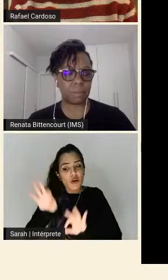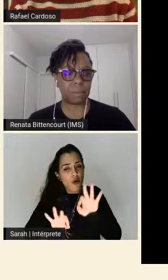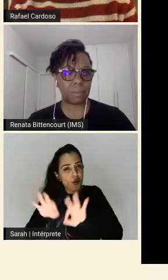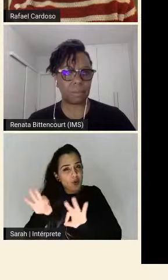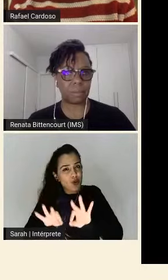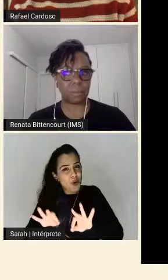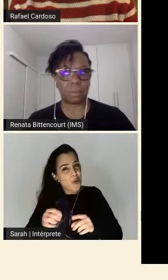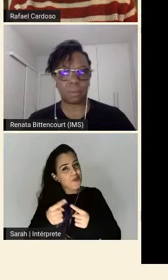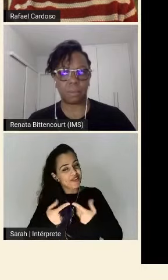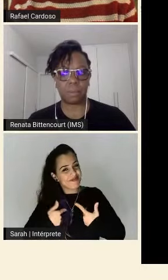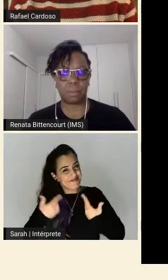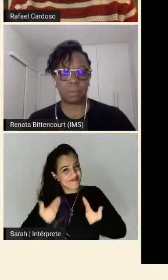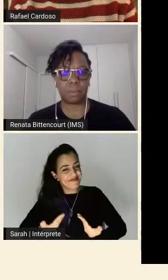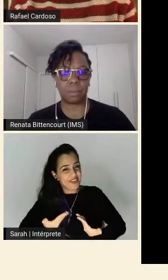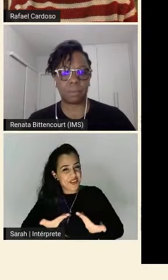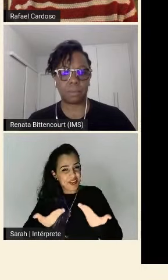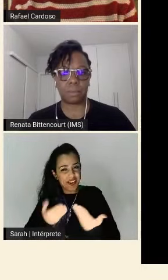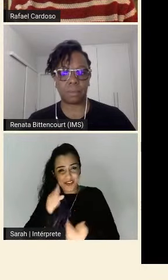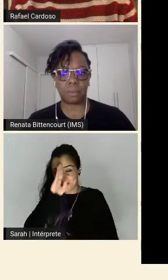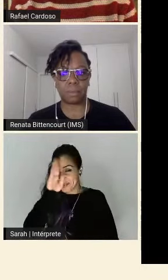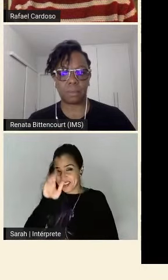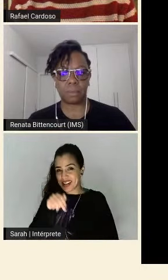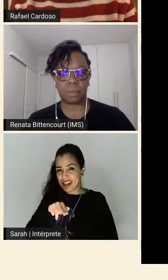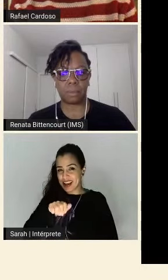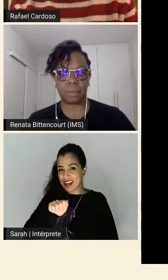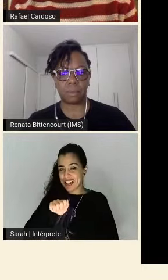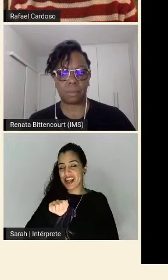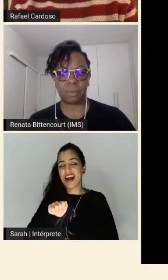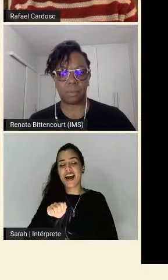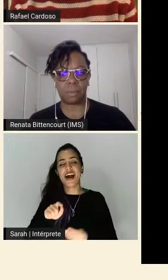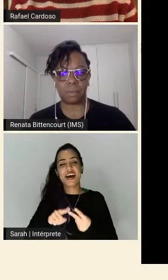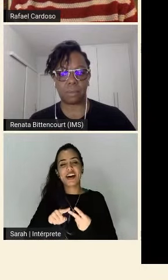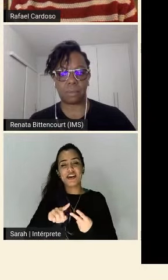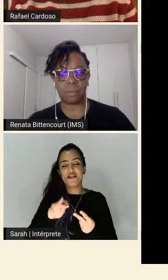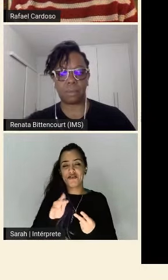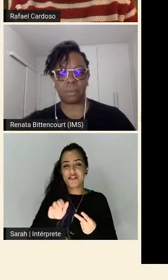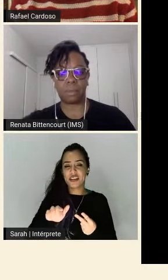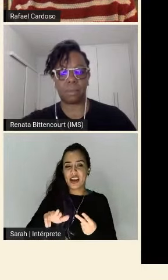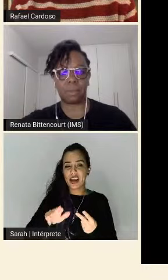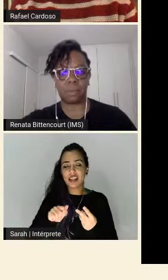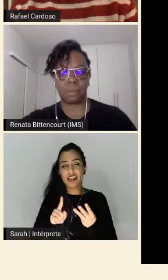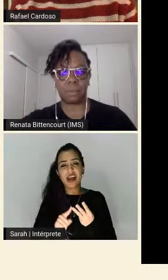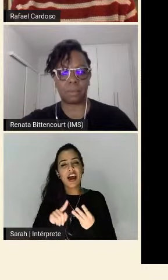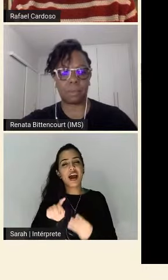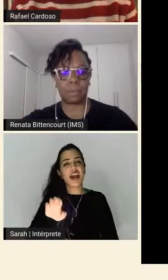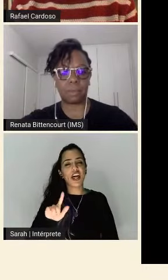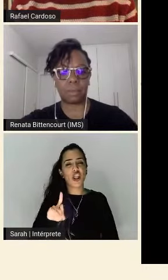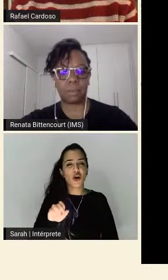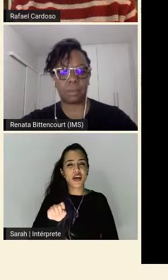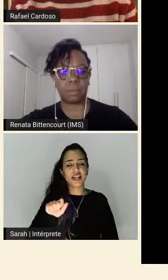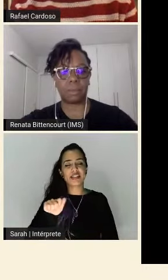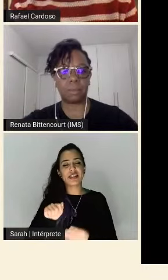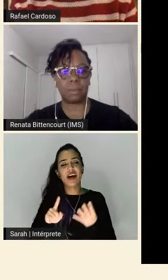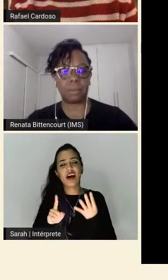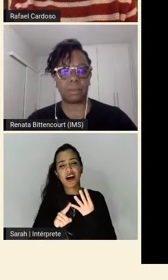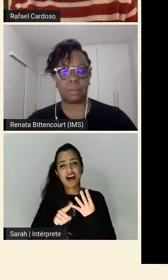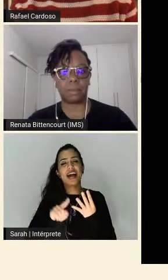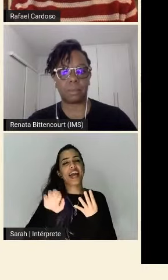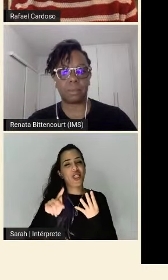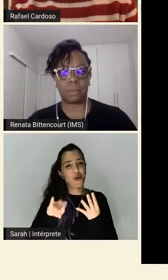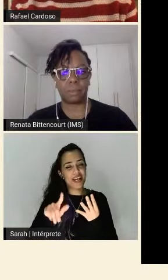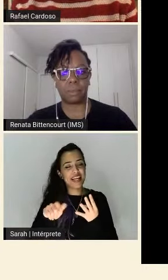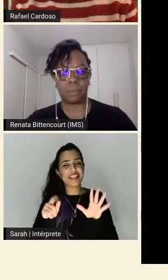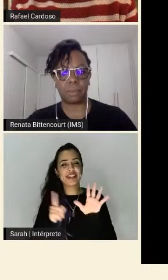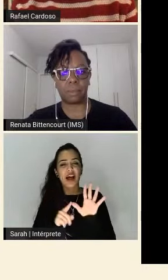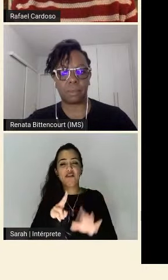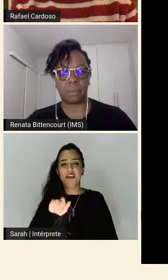em especial Ana Gonçalves Magalhães, Fernanda Pita, Heloísa Espada, Heloísa Costa e Valéria Piccoli. É uma